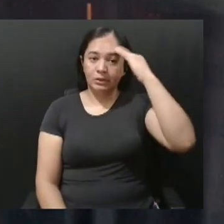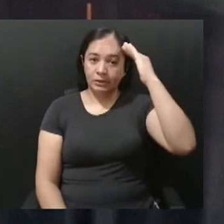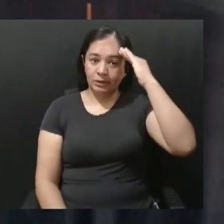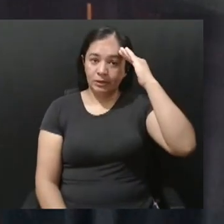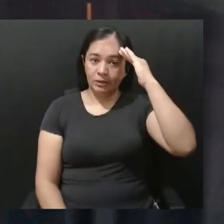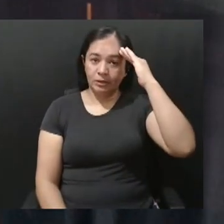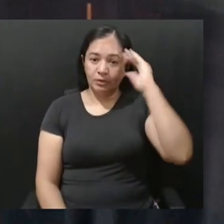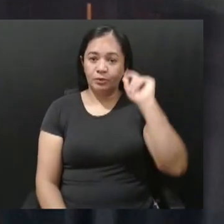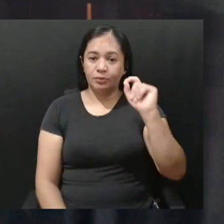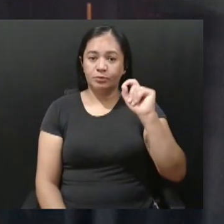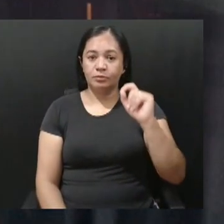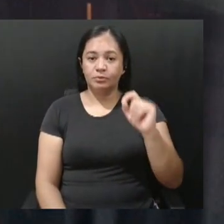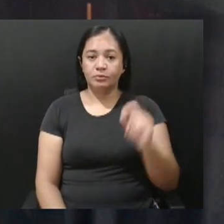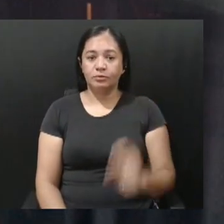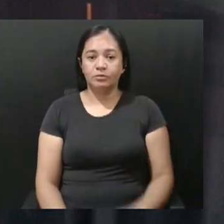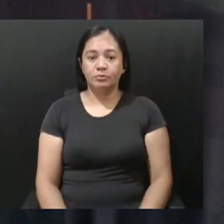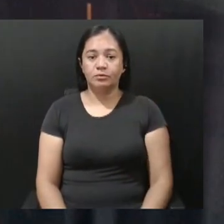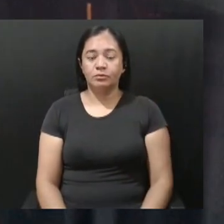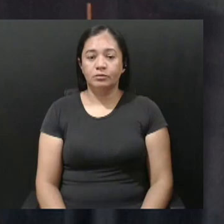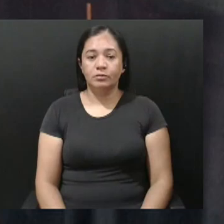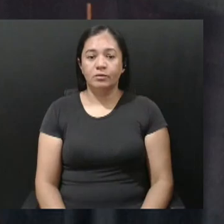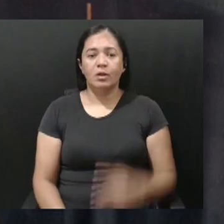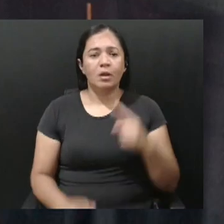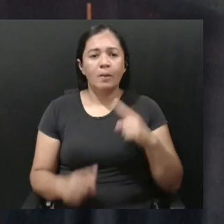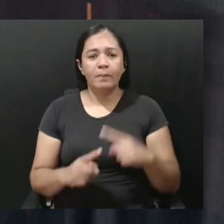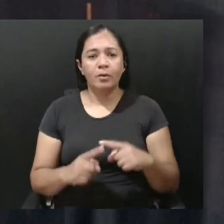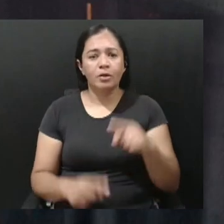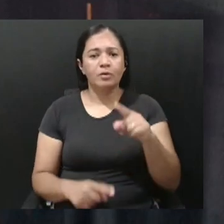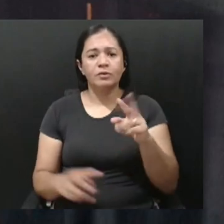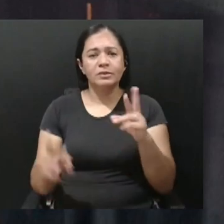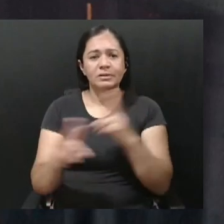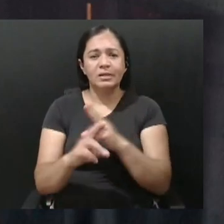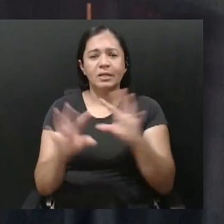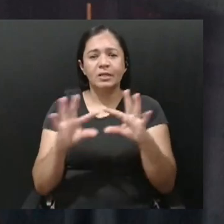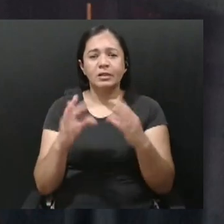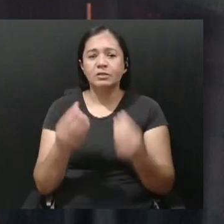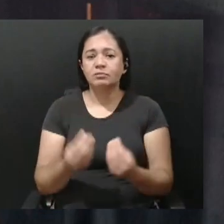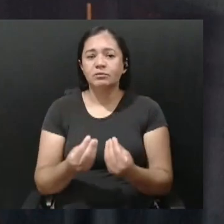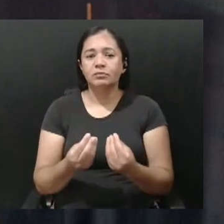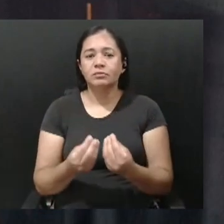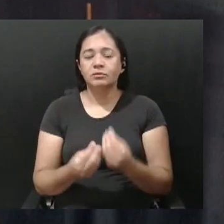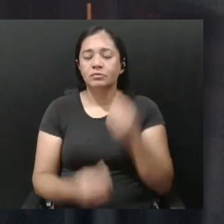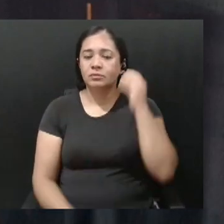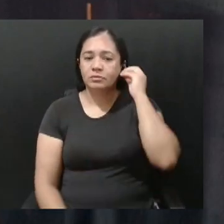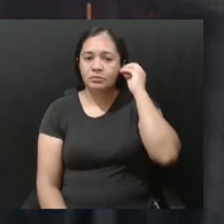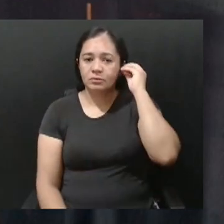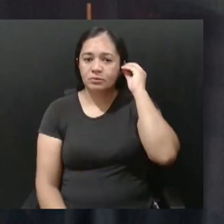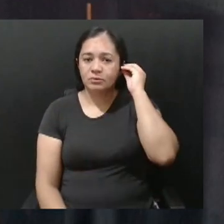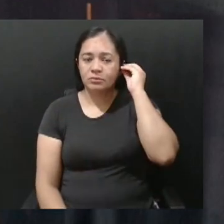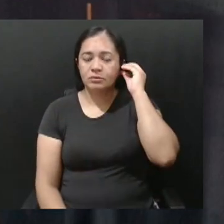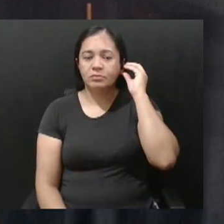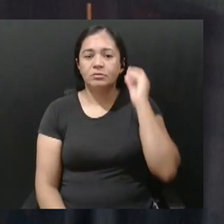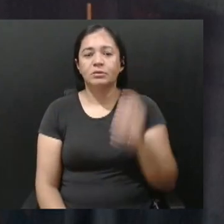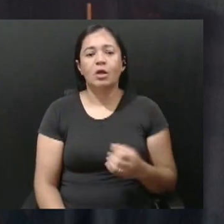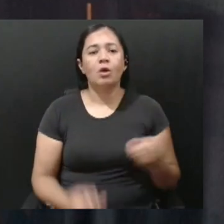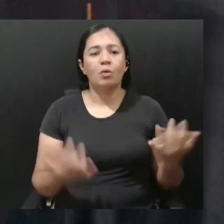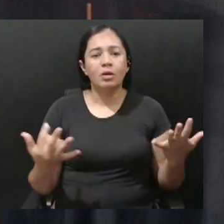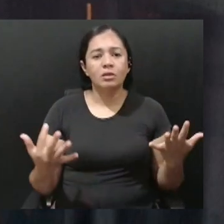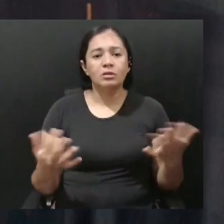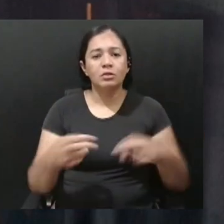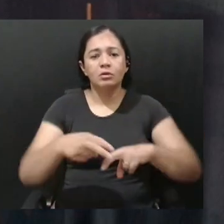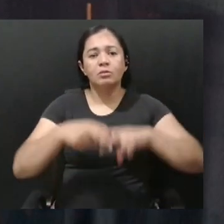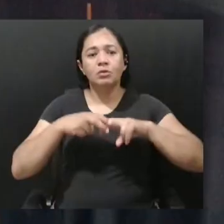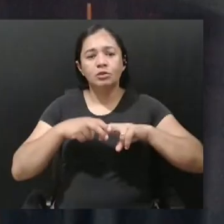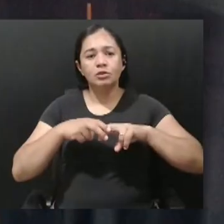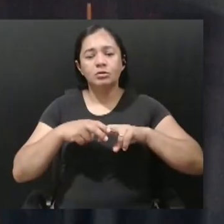te remonta essa relação familiar, Sim. a que te remete a isso, né? Quais são os motivos também desse afastamento,